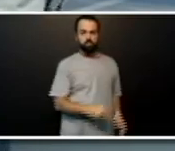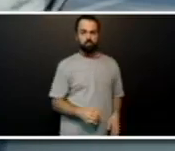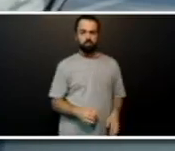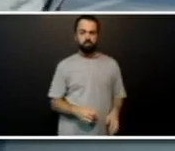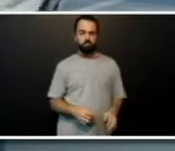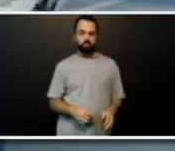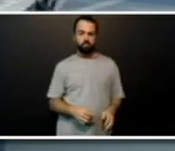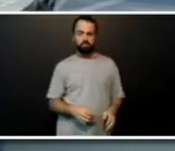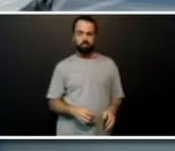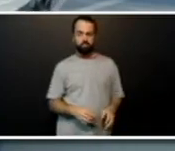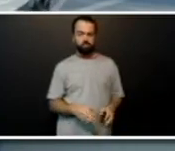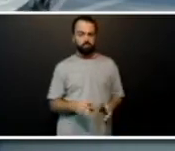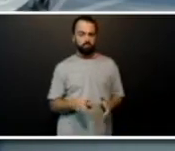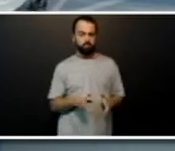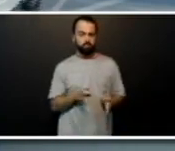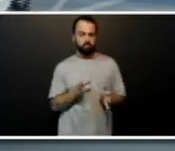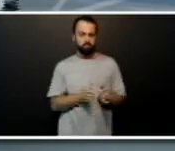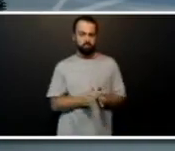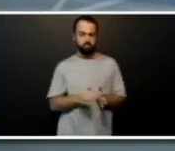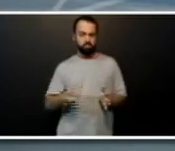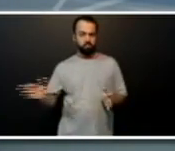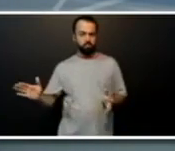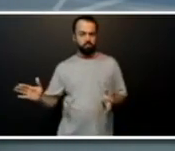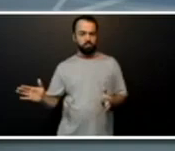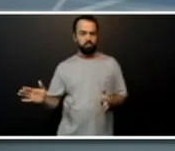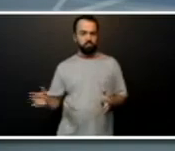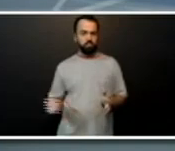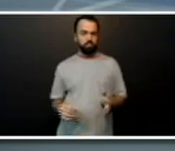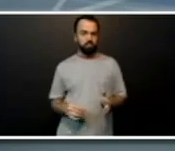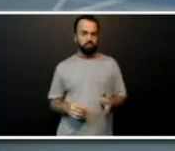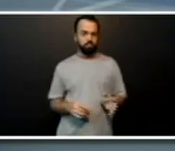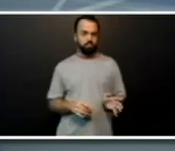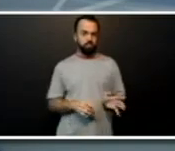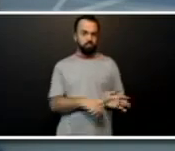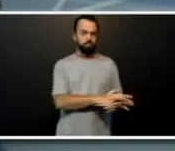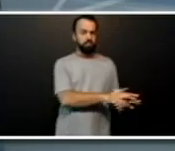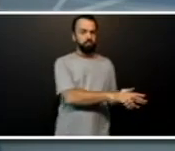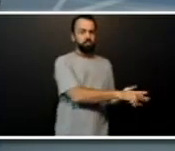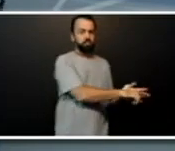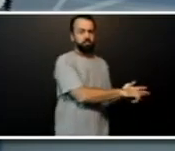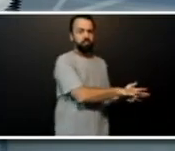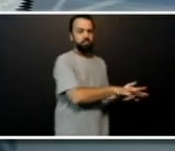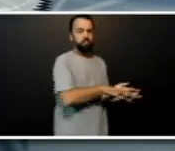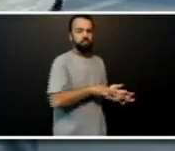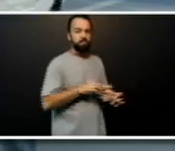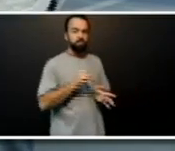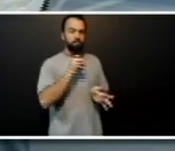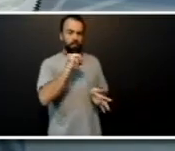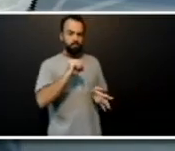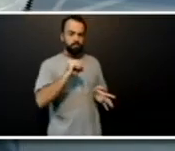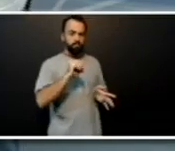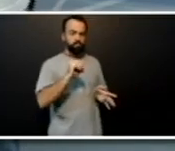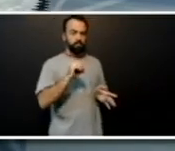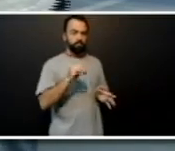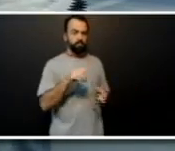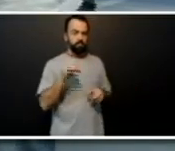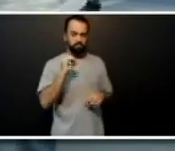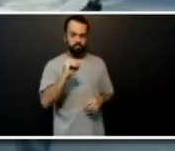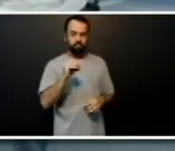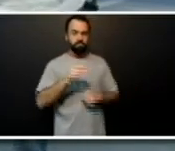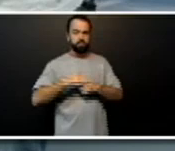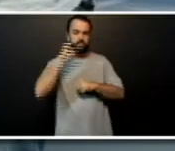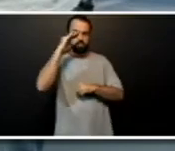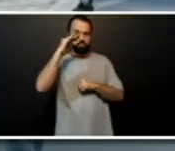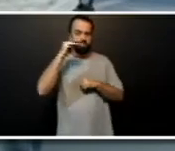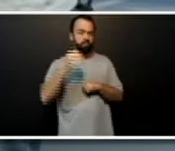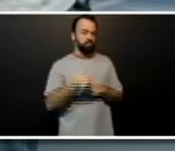Se ele está à direita dos negativos, sim, 0 é maior.